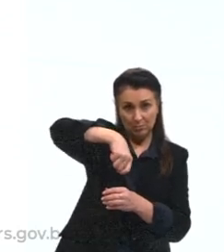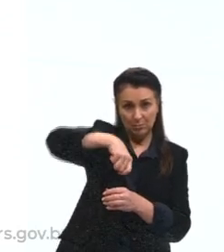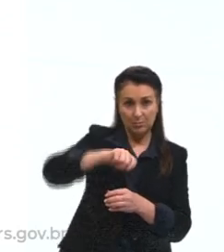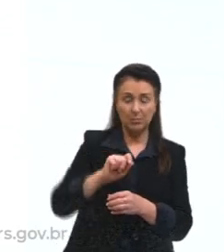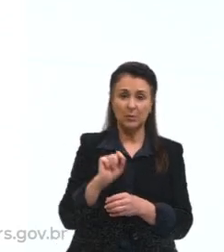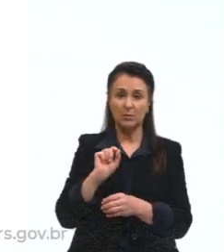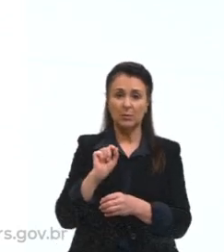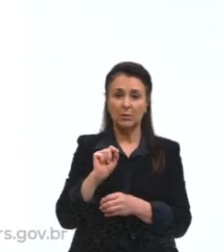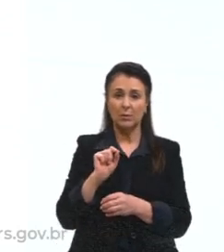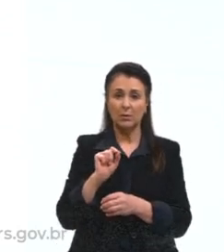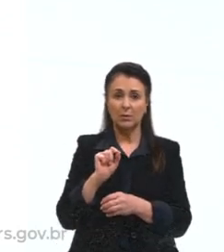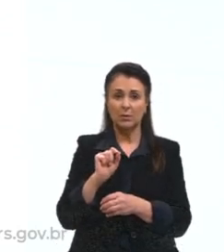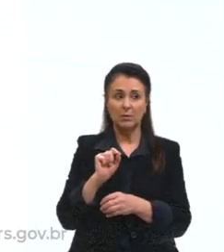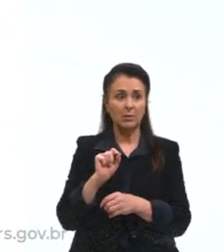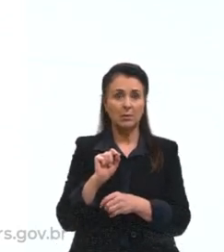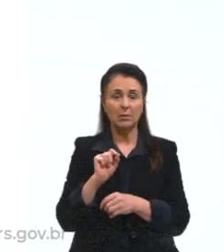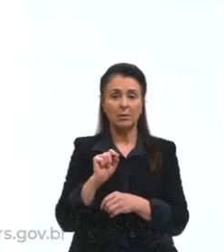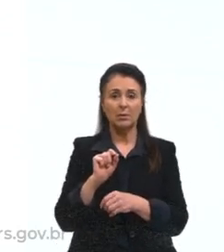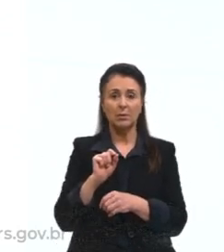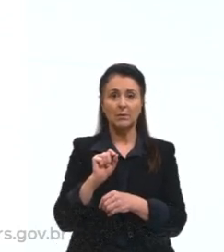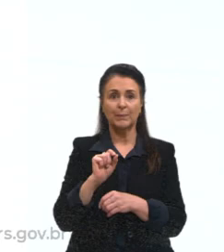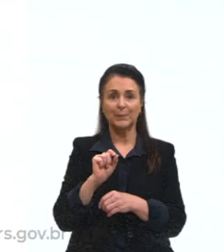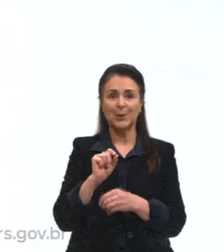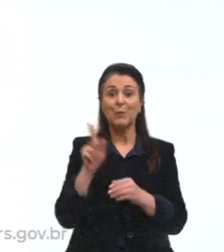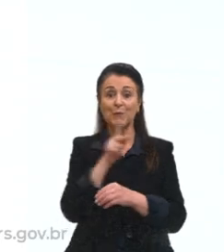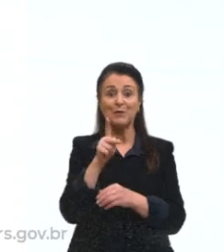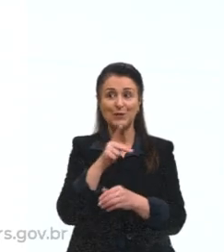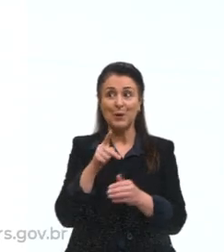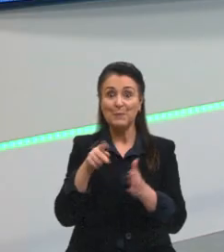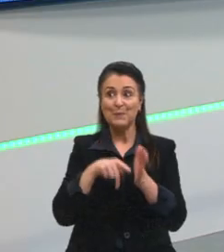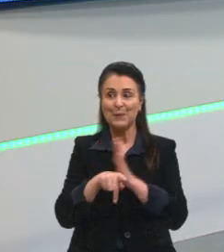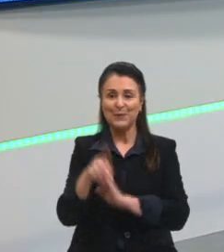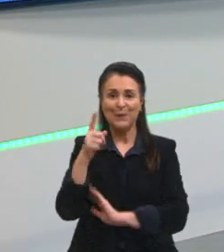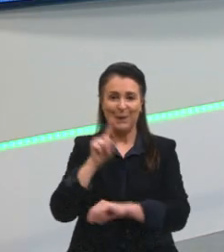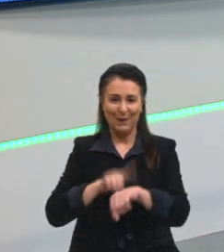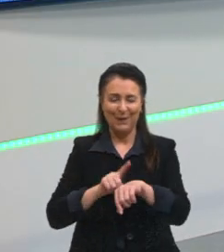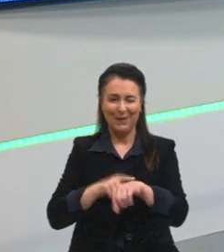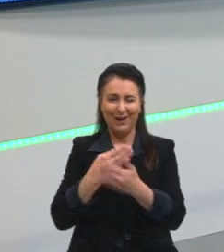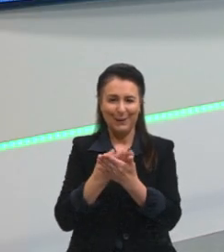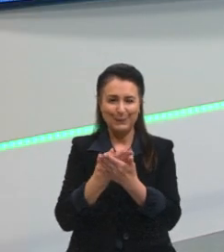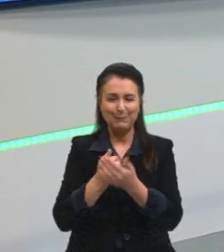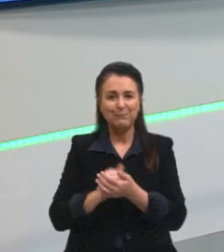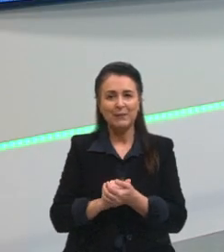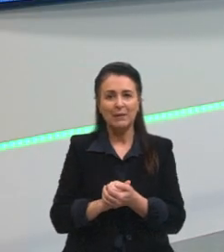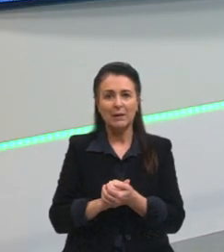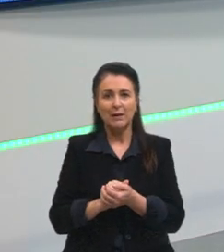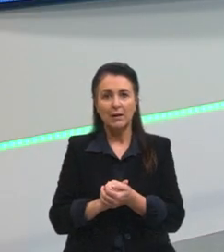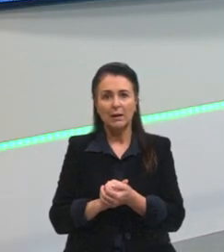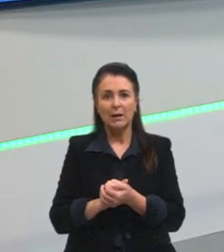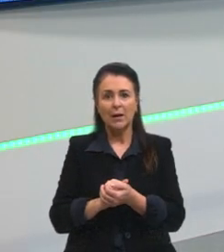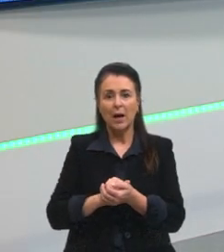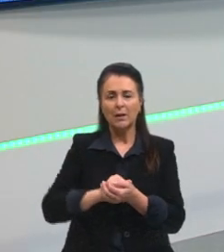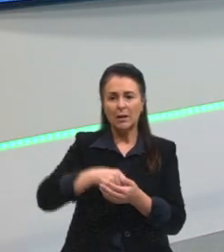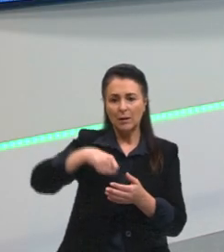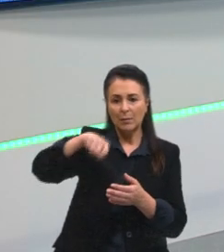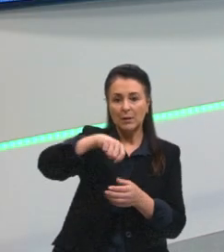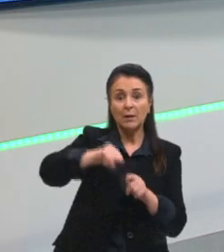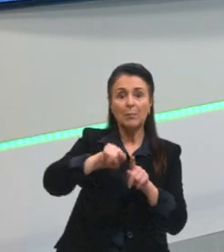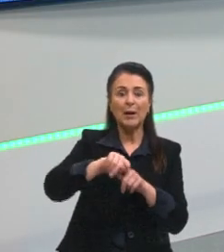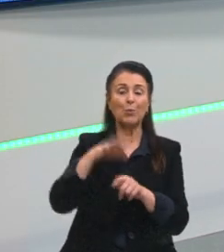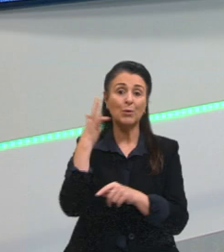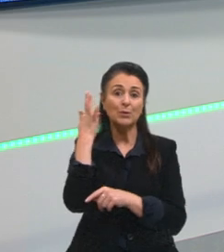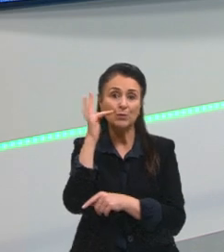Olá pessoal também informando o horário muito obrigado então Leite misturado sobre a questão das frutas